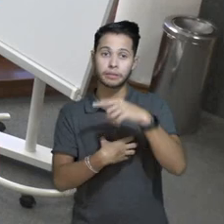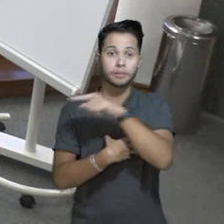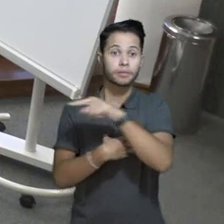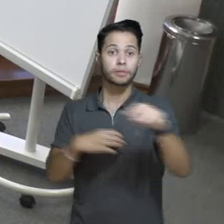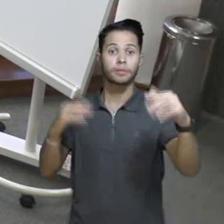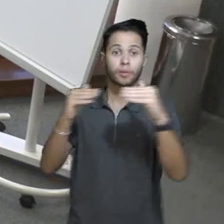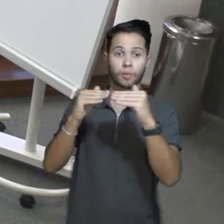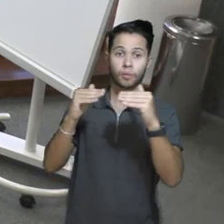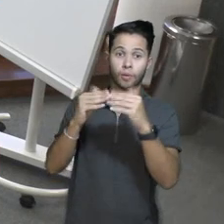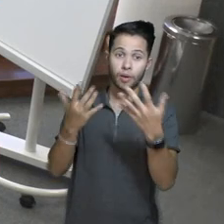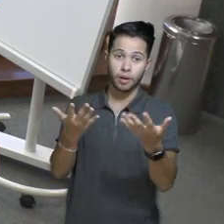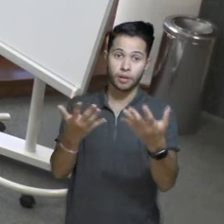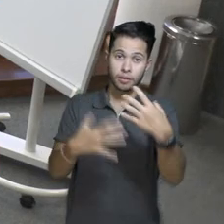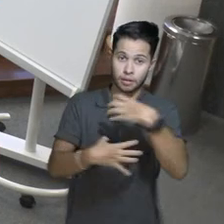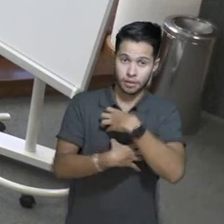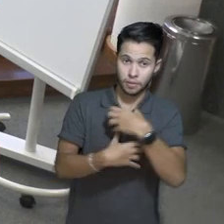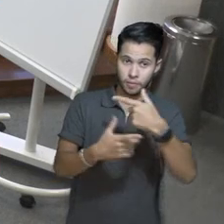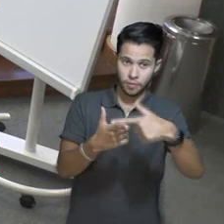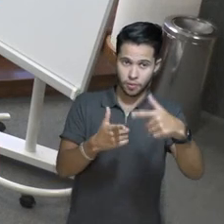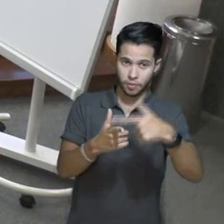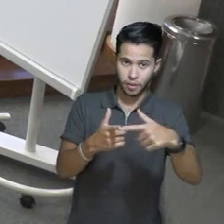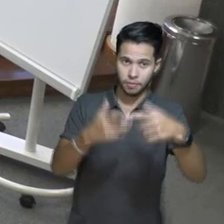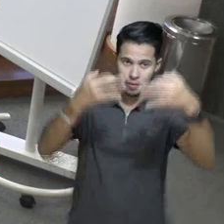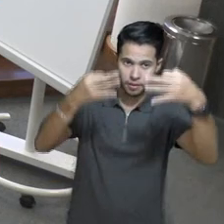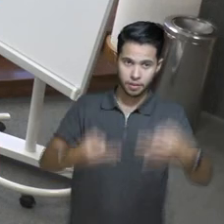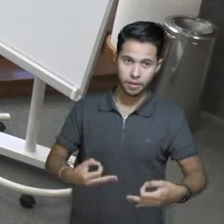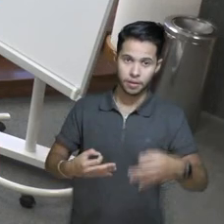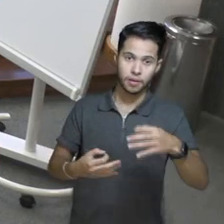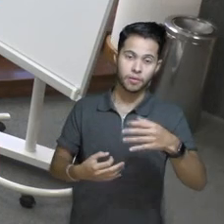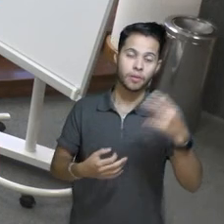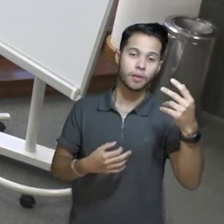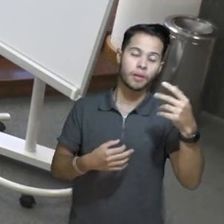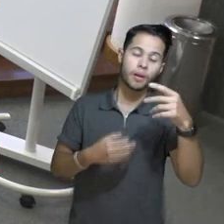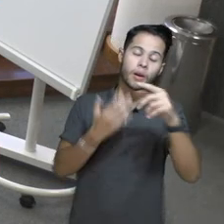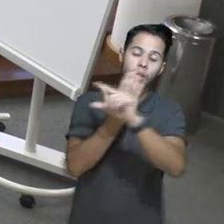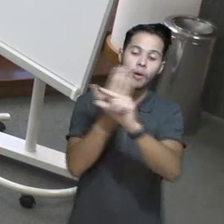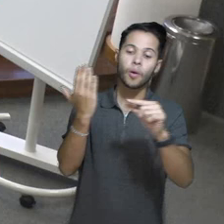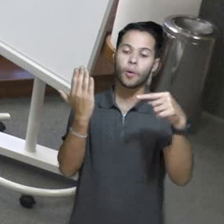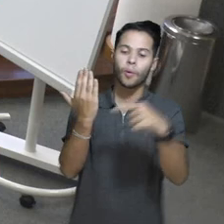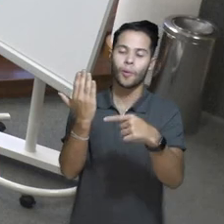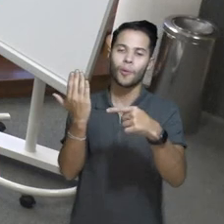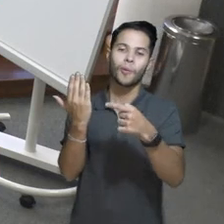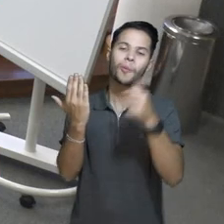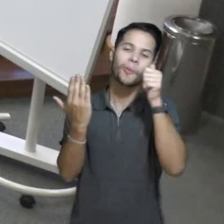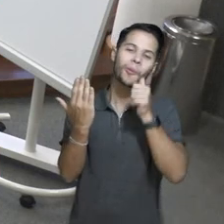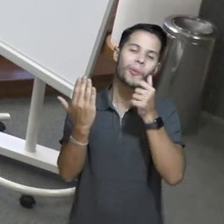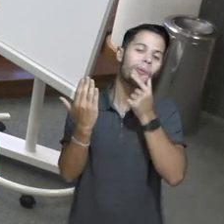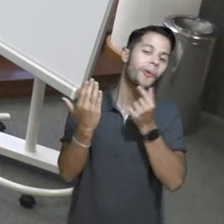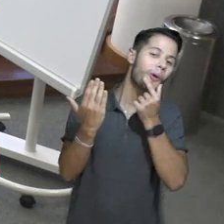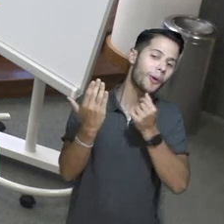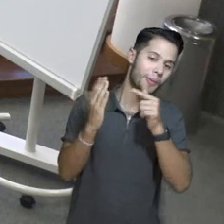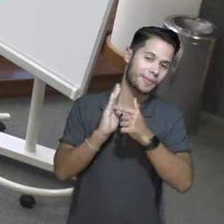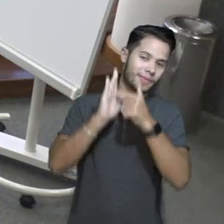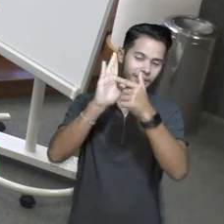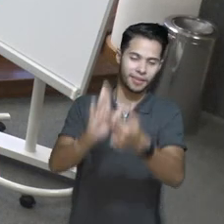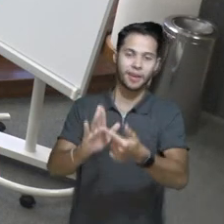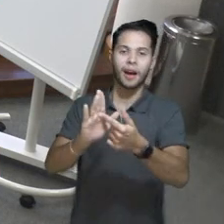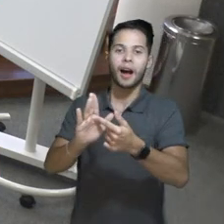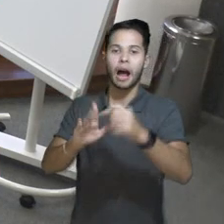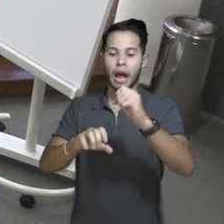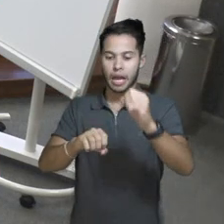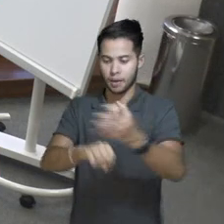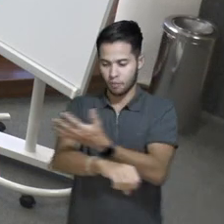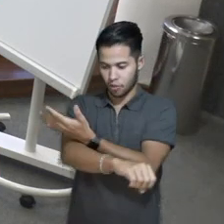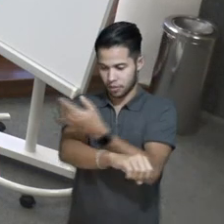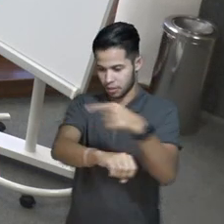estão abaladas Ok segundo esse autor a emoção é que vai fazer